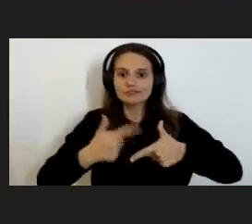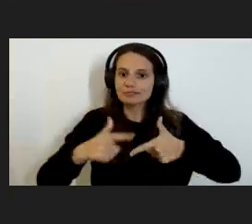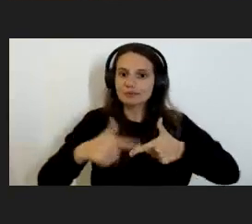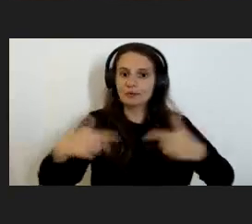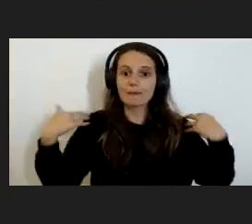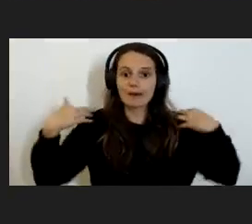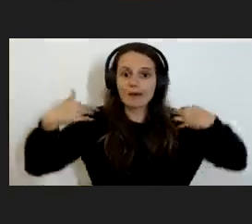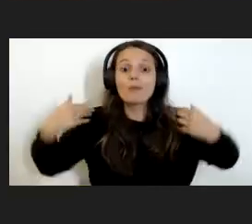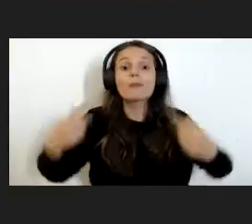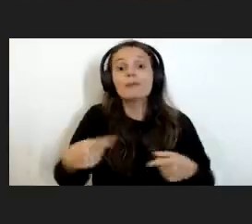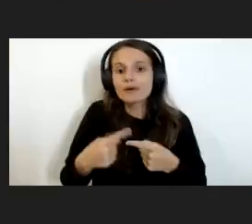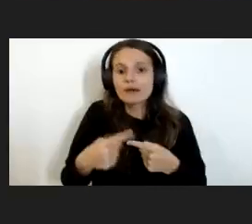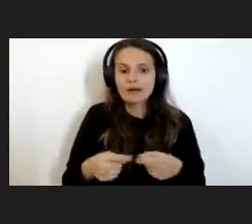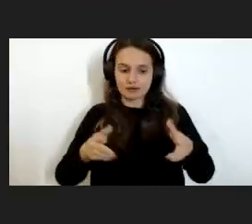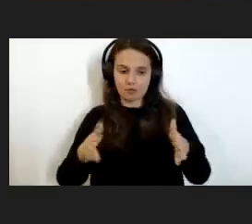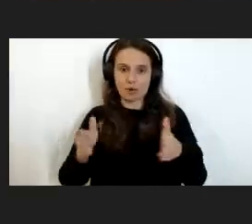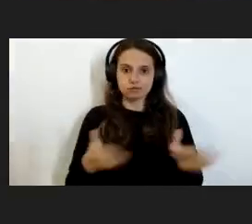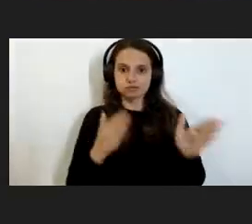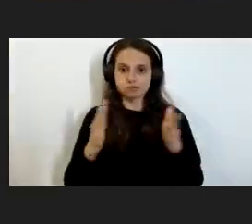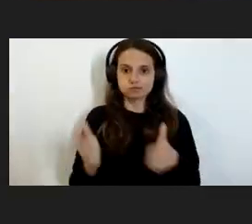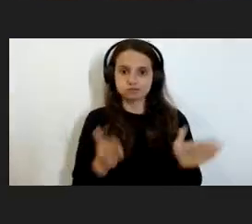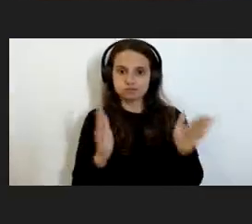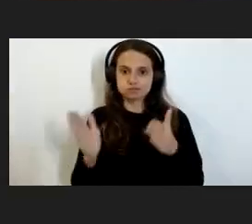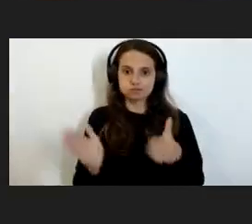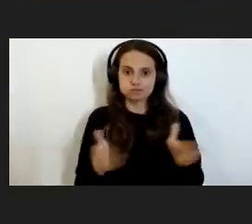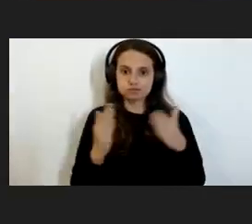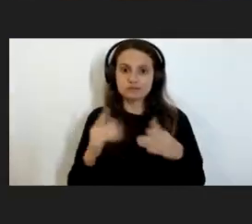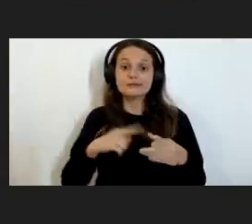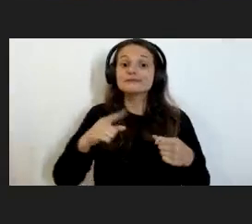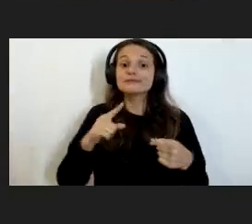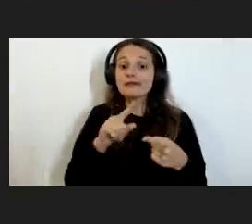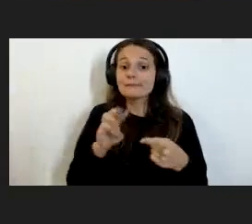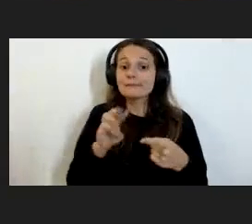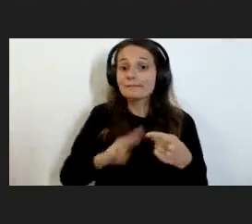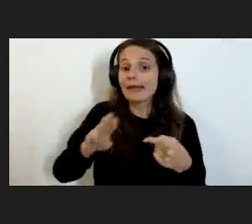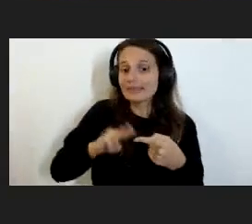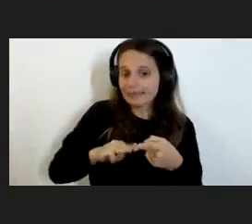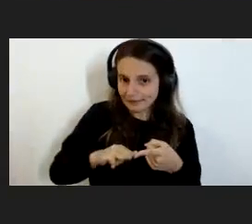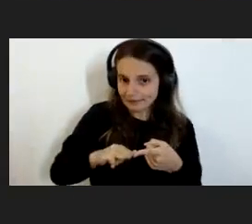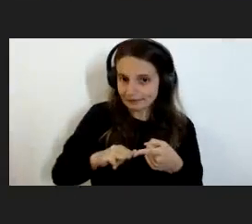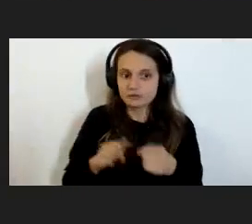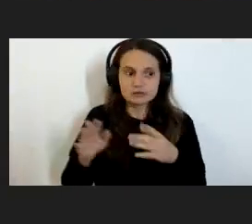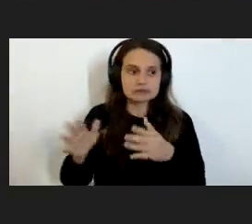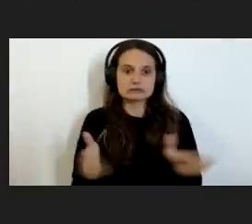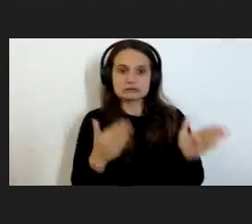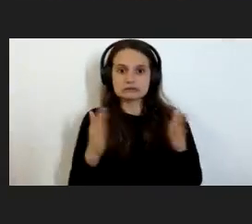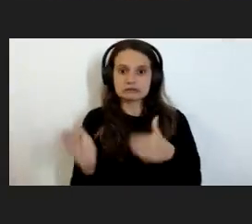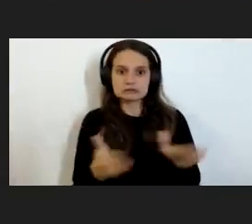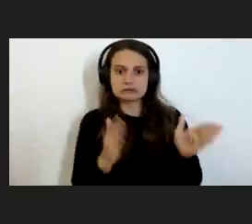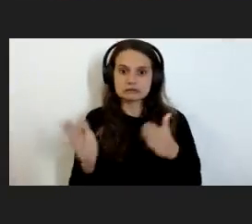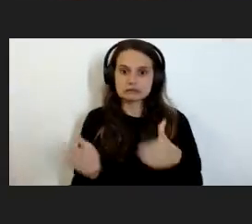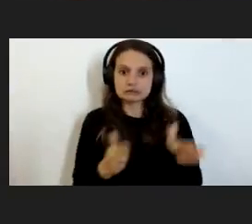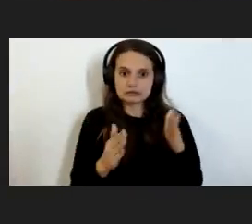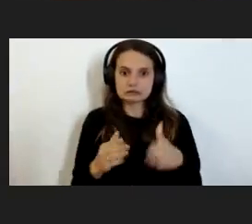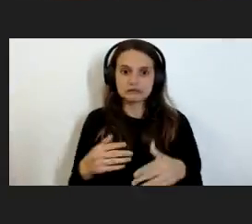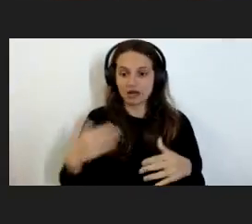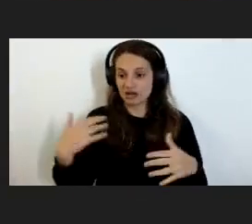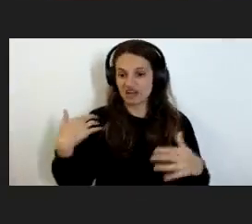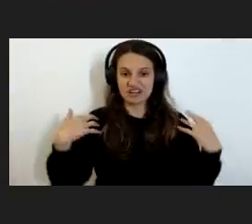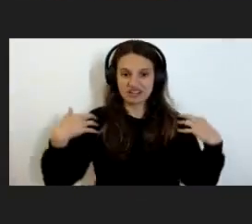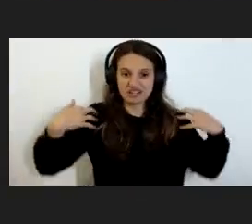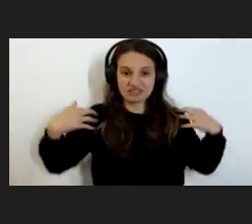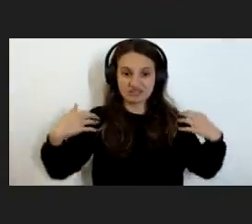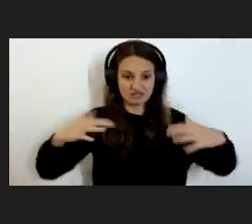muito rápido, né? Tinha uma meta para ser batida durante o dia, e se estava ok o movimento, se estava